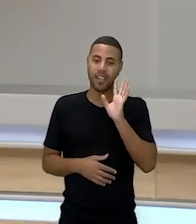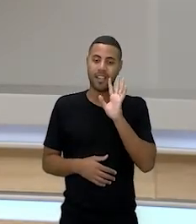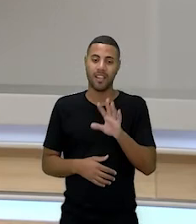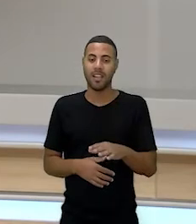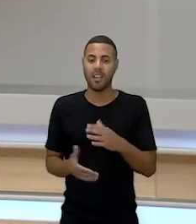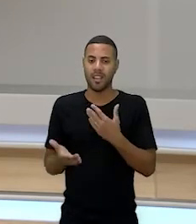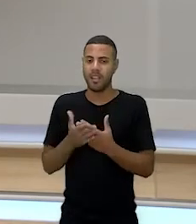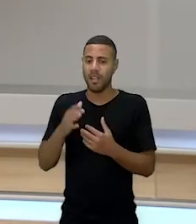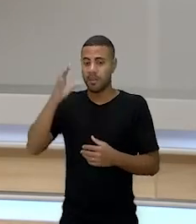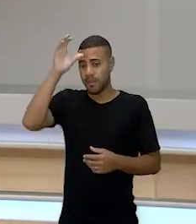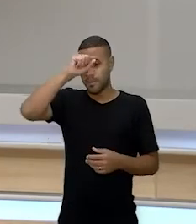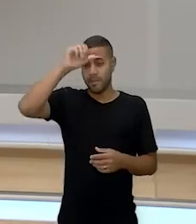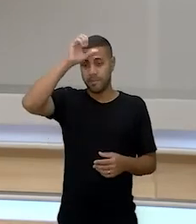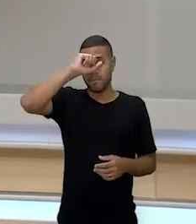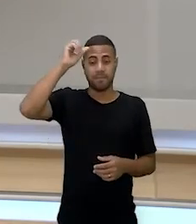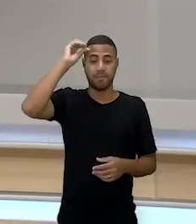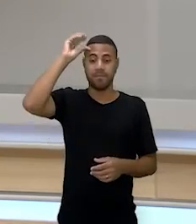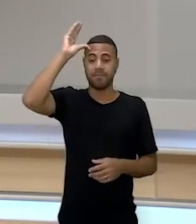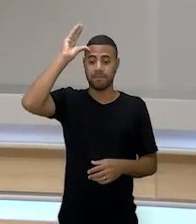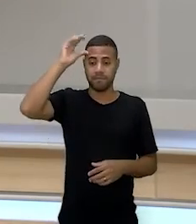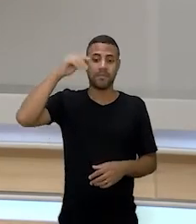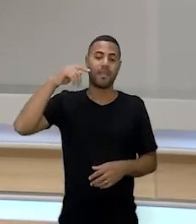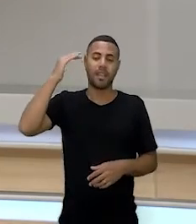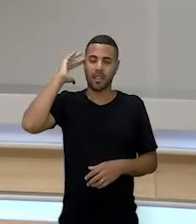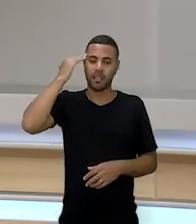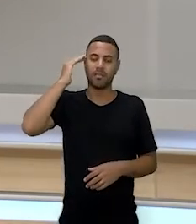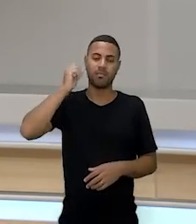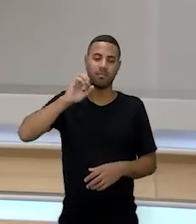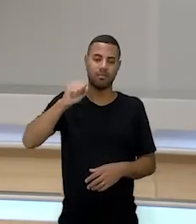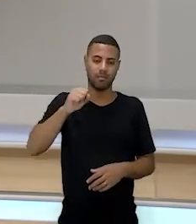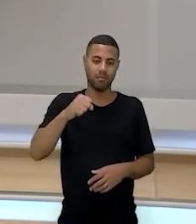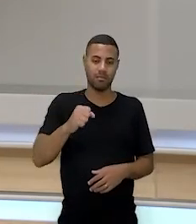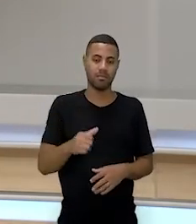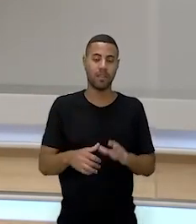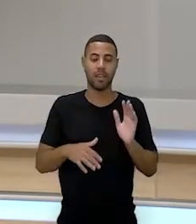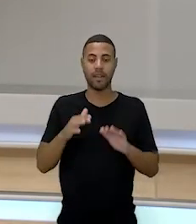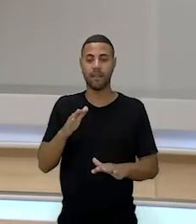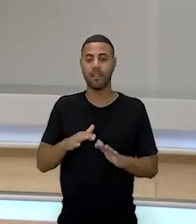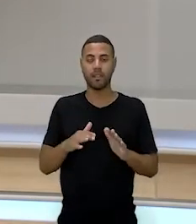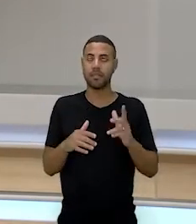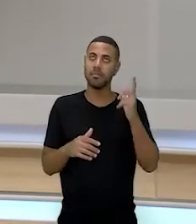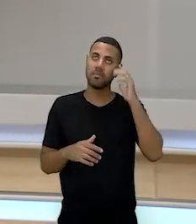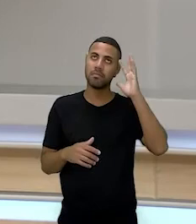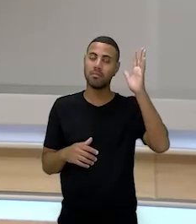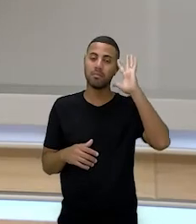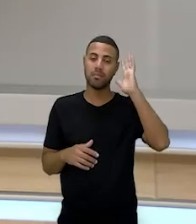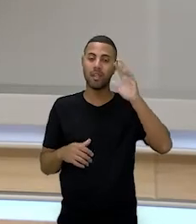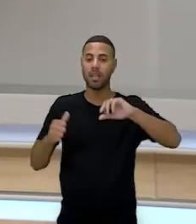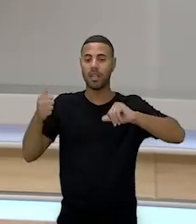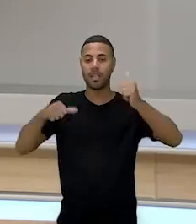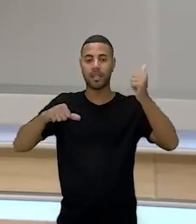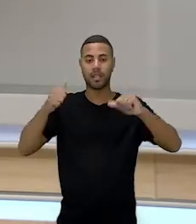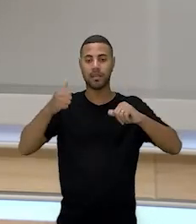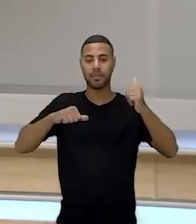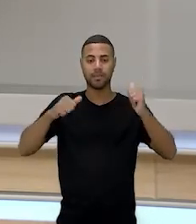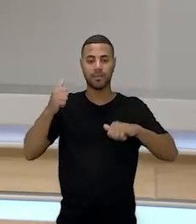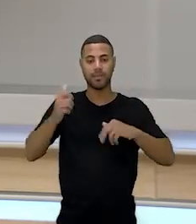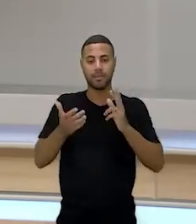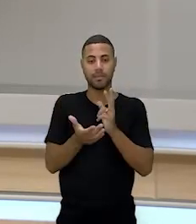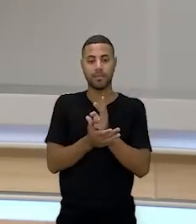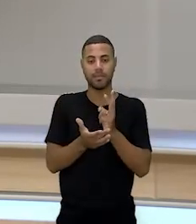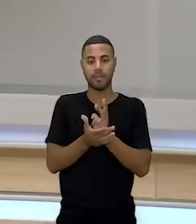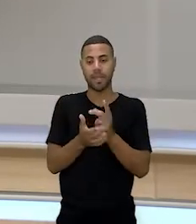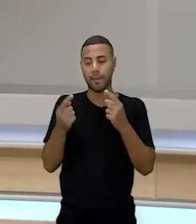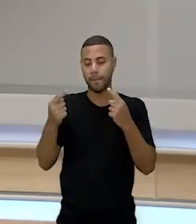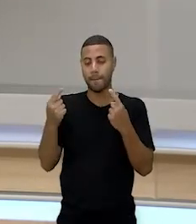legal, né? A participação, a gente entende, né? Porque assim, eu sempre carreguei aquela coisa, né? Que química sempre era um